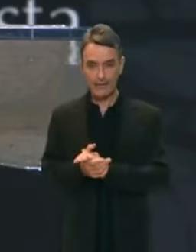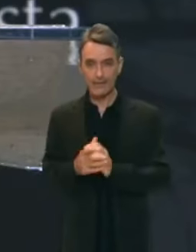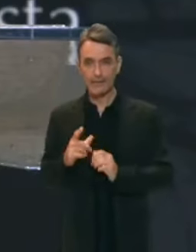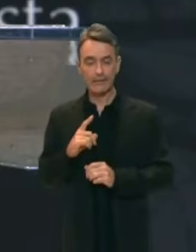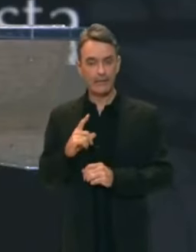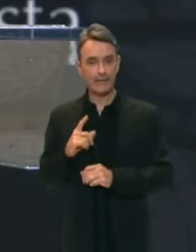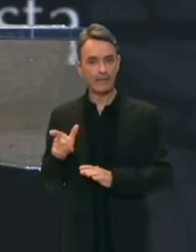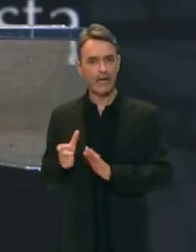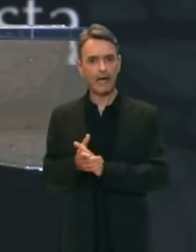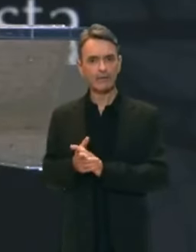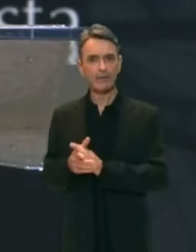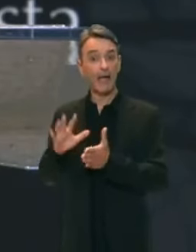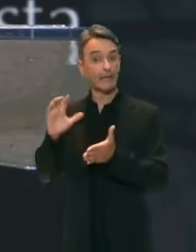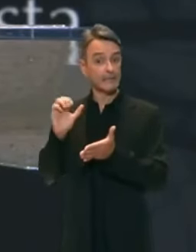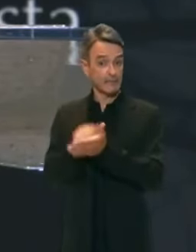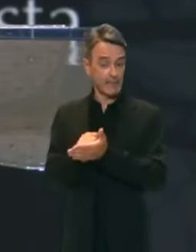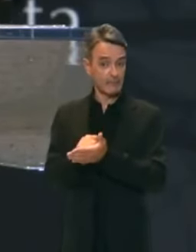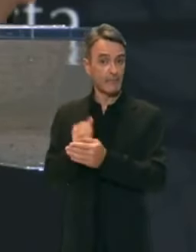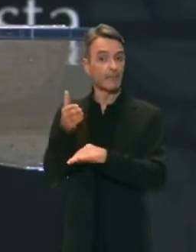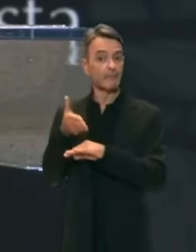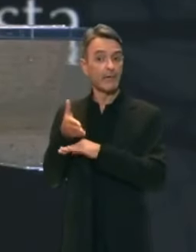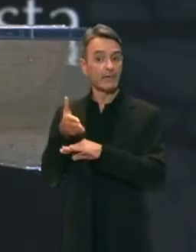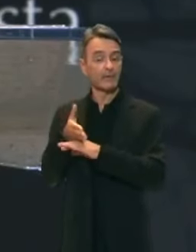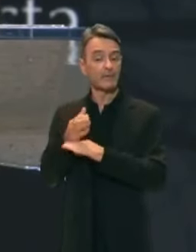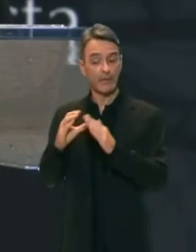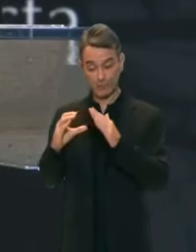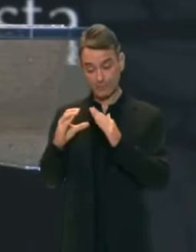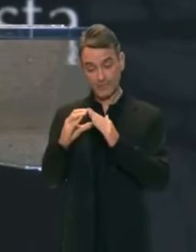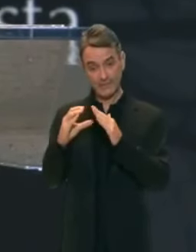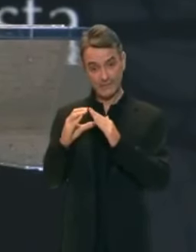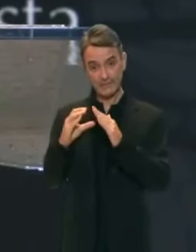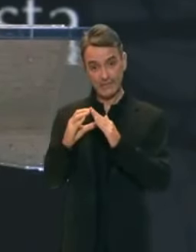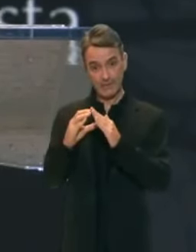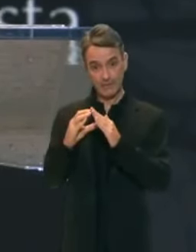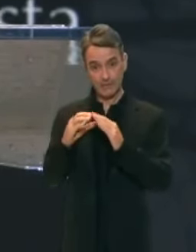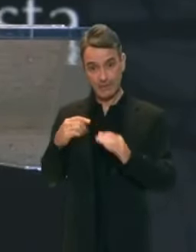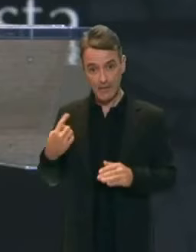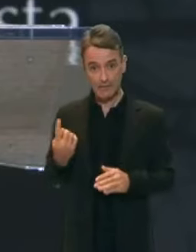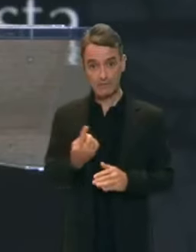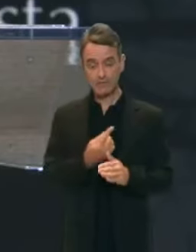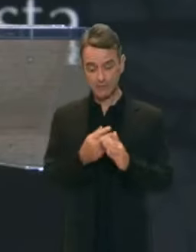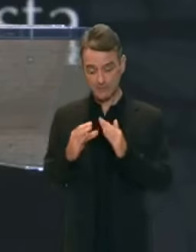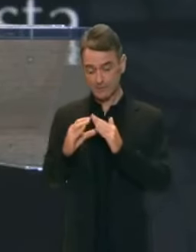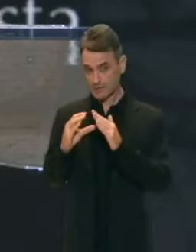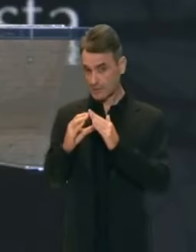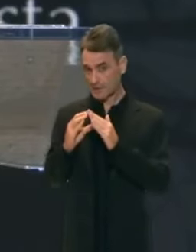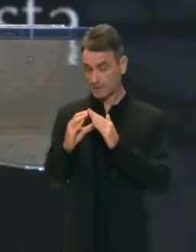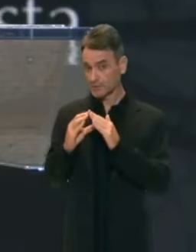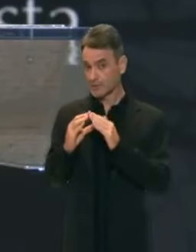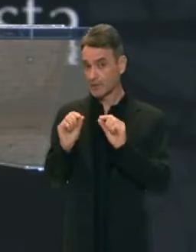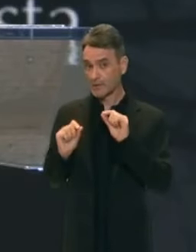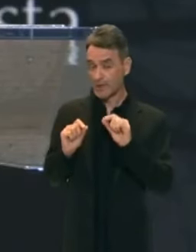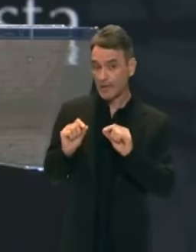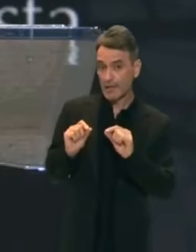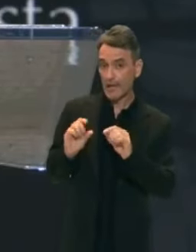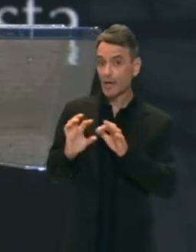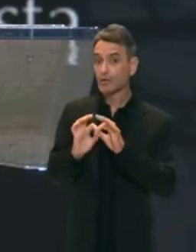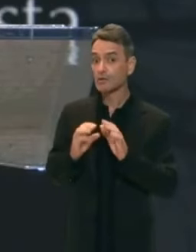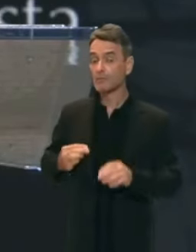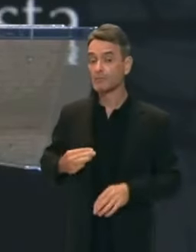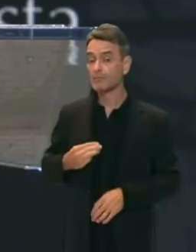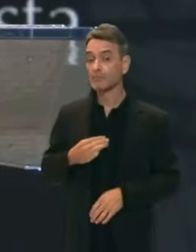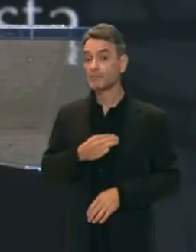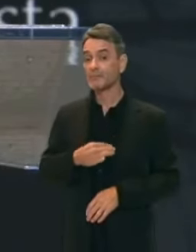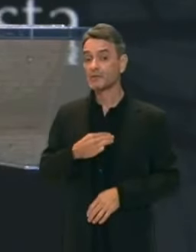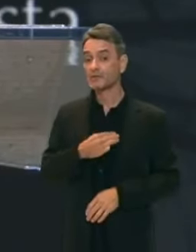vai se inscrever para participar de uma célula, porque as nossas células estão conectadas com missões no